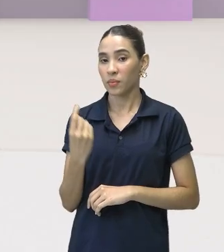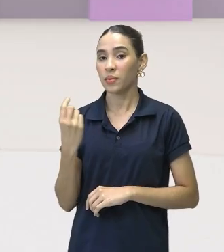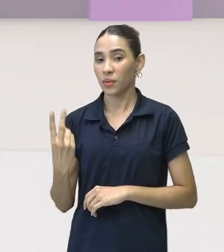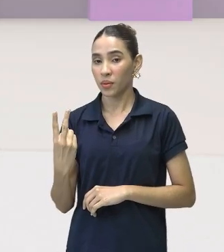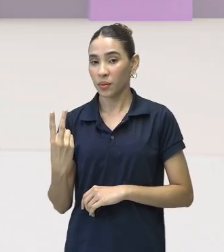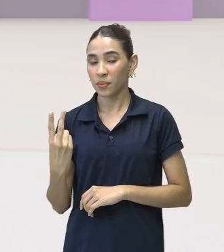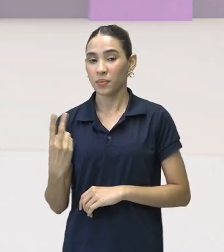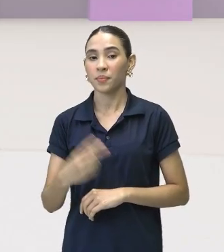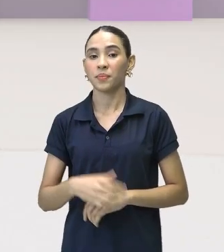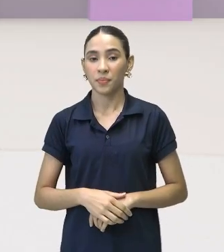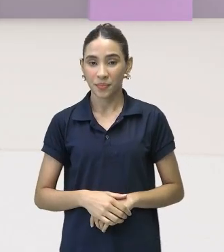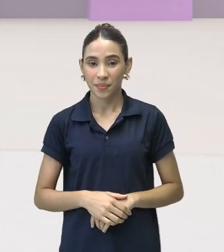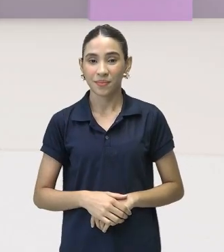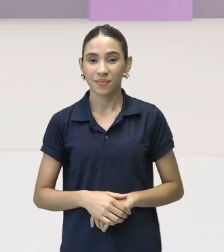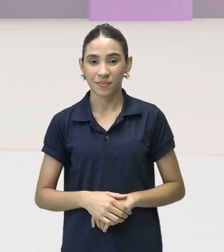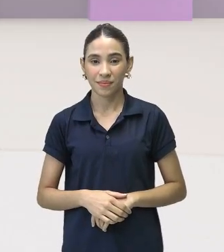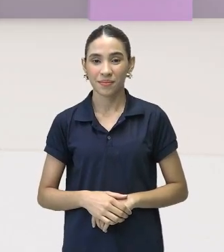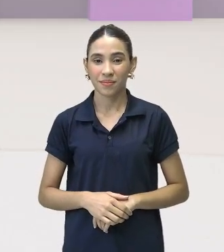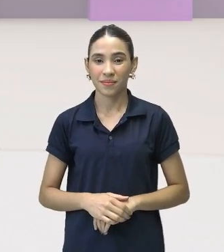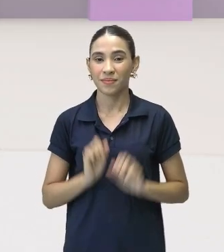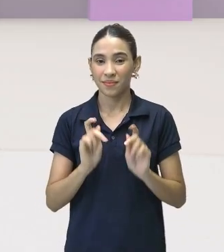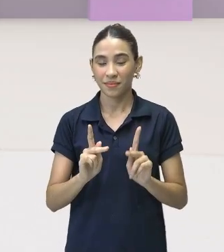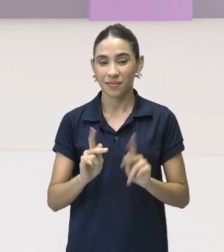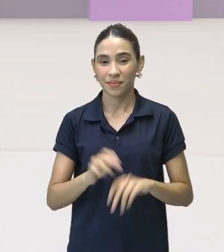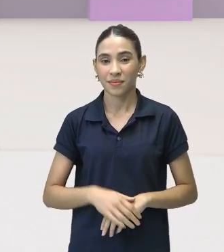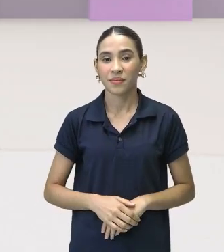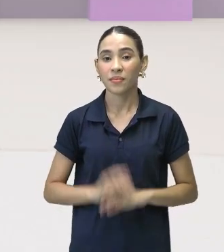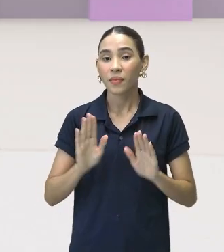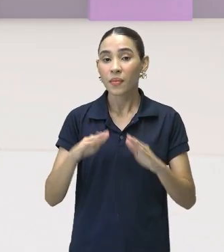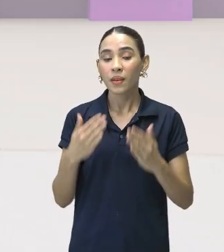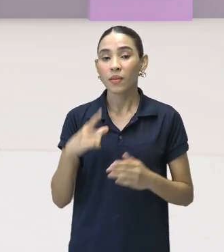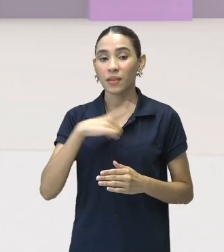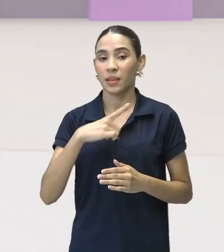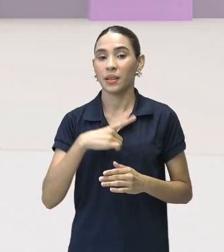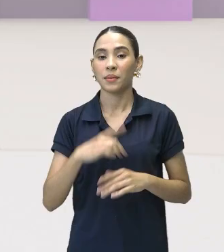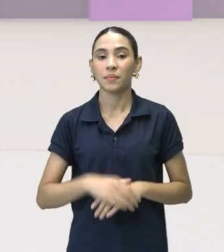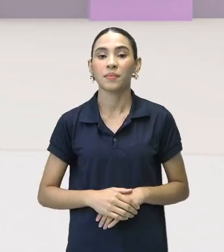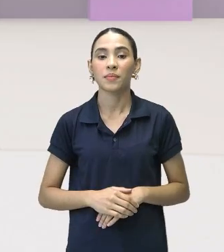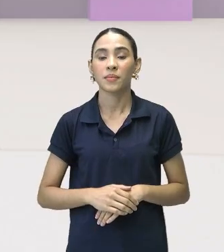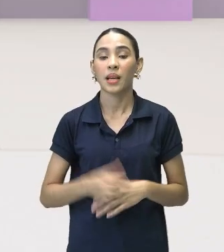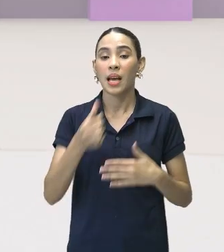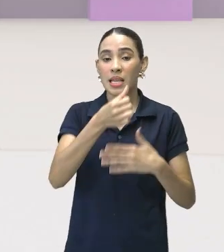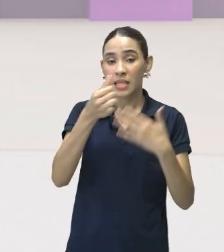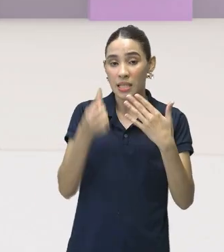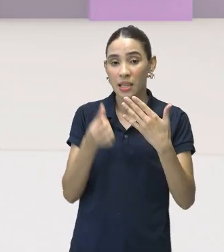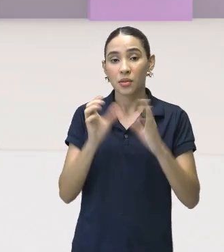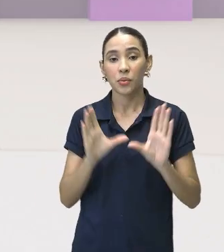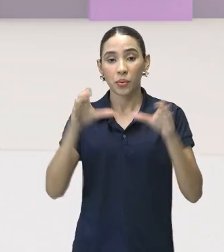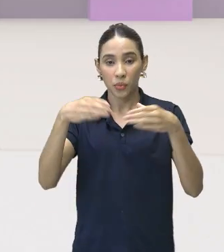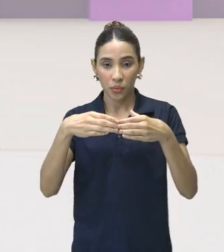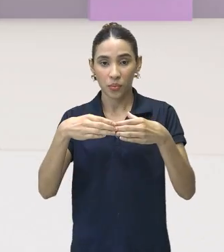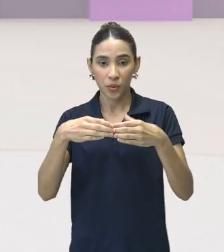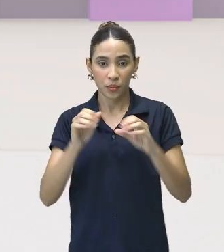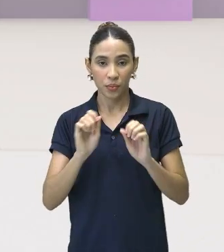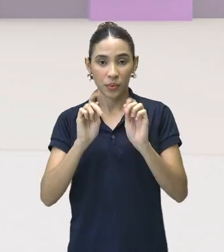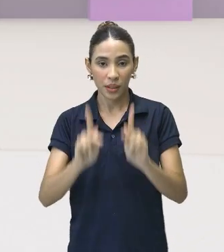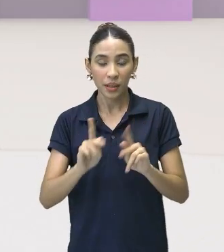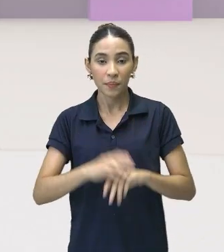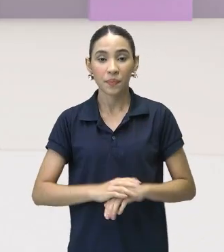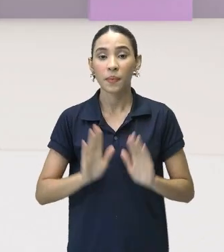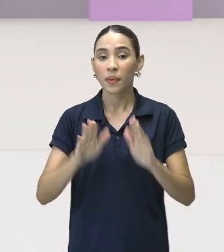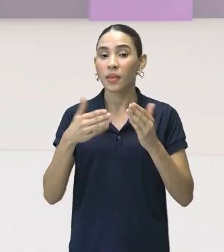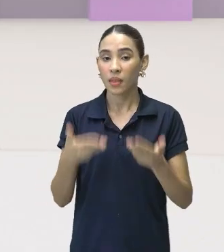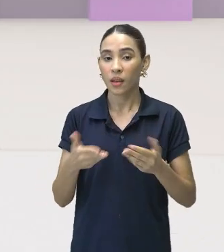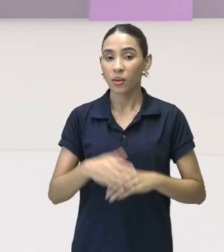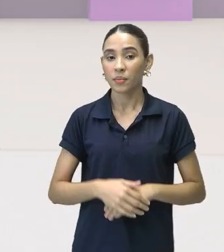1 e 2. Beleza? Então, nós temos 6 conjuntos, tá?